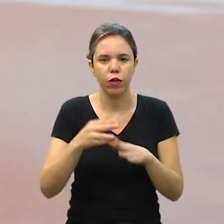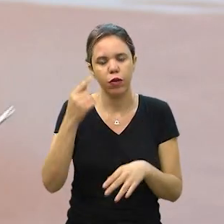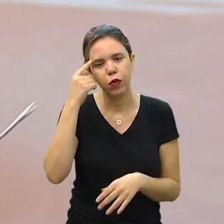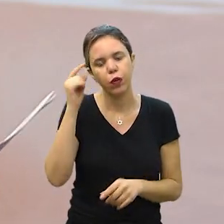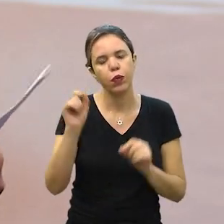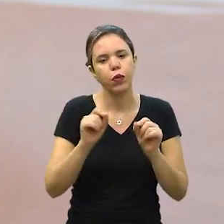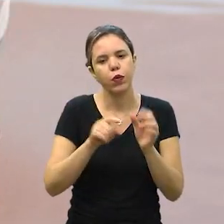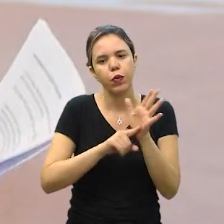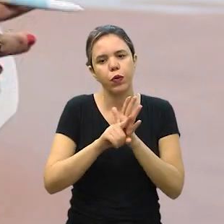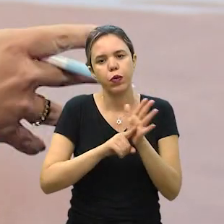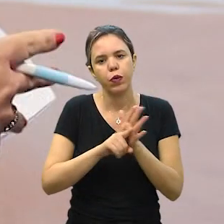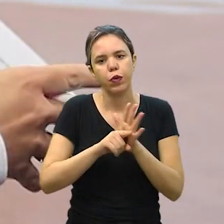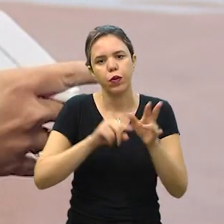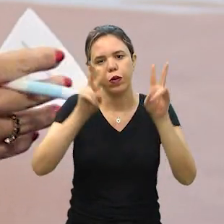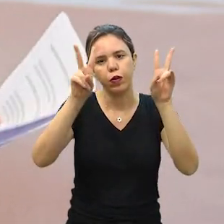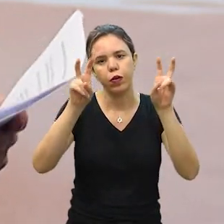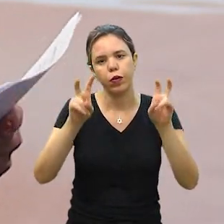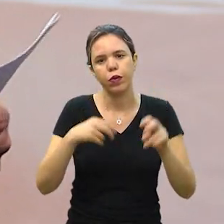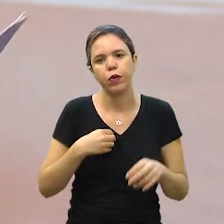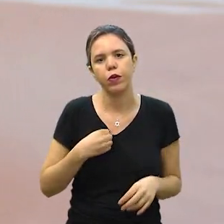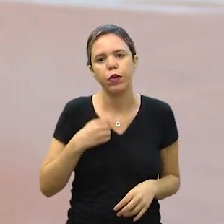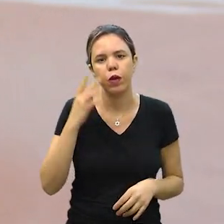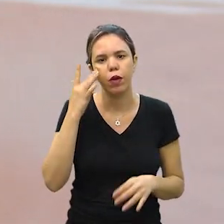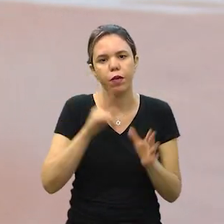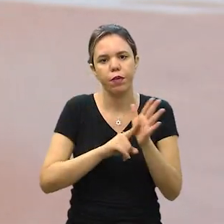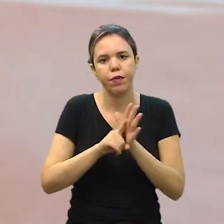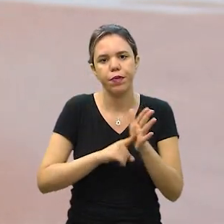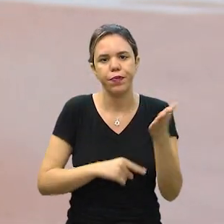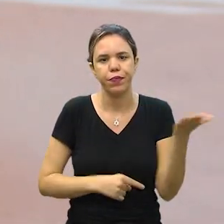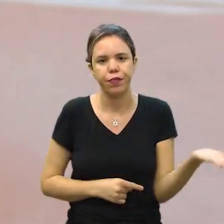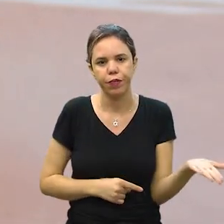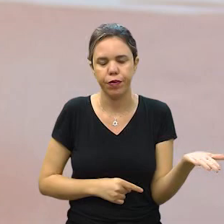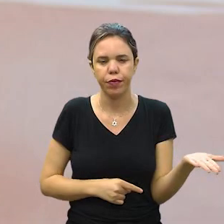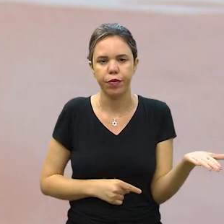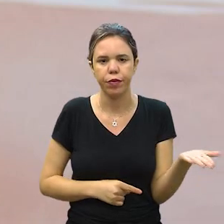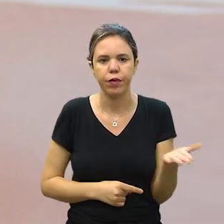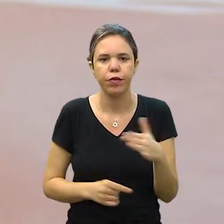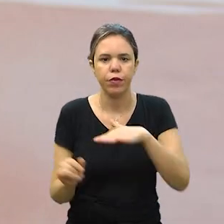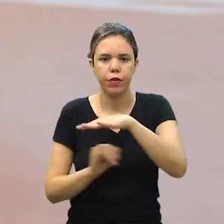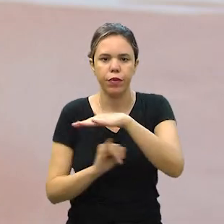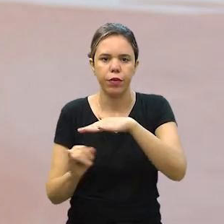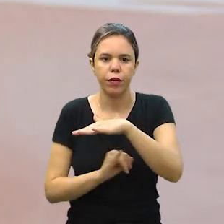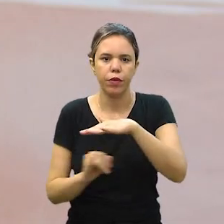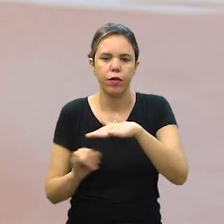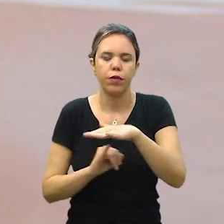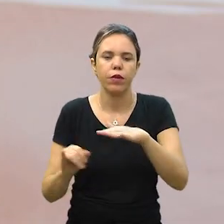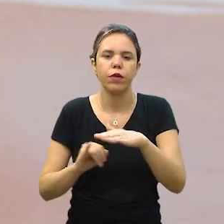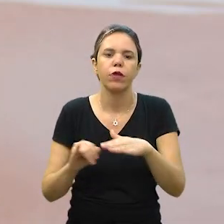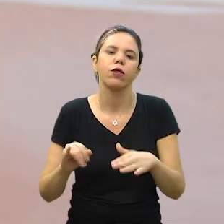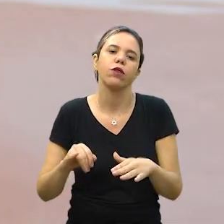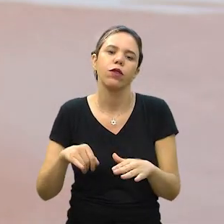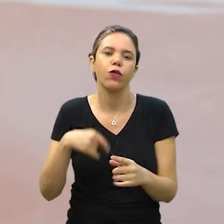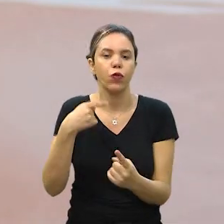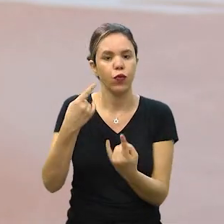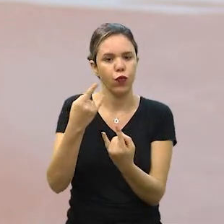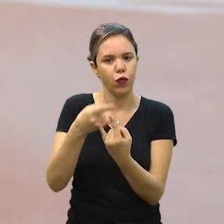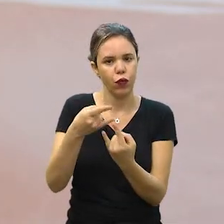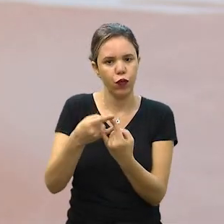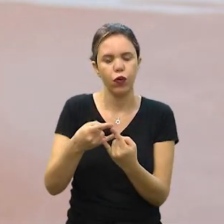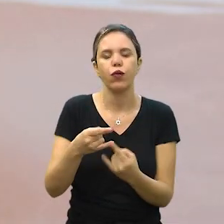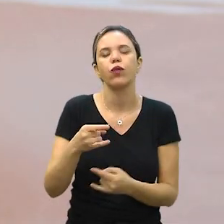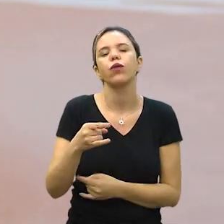casa ter uma ideia, pesquisando sobre o tema, eu achei essa pesquisa aqui, ó. Dados da Fundação Oswaldo Cruz, a